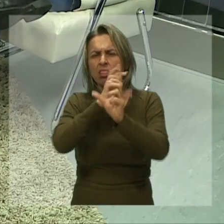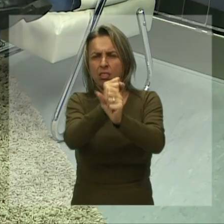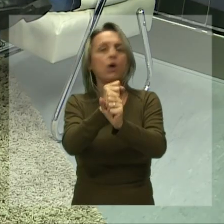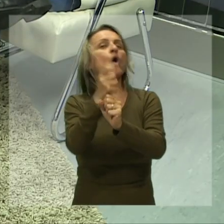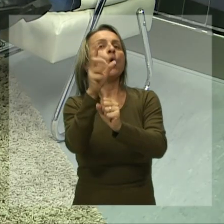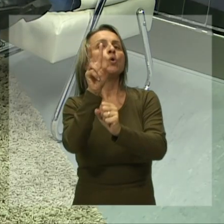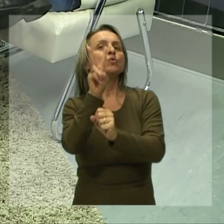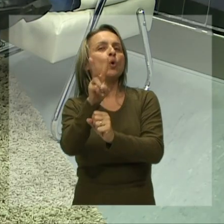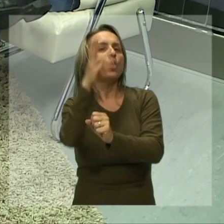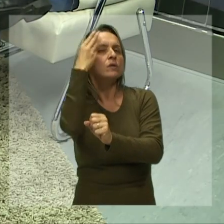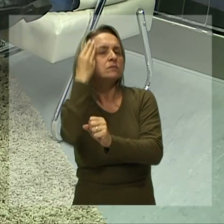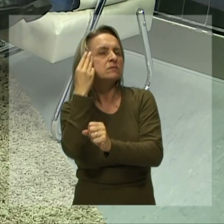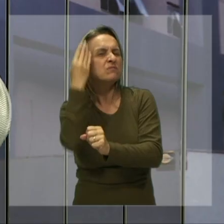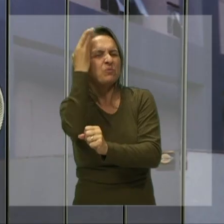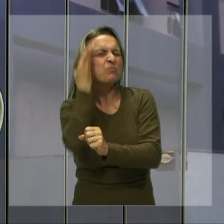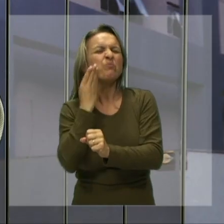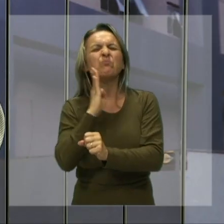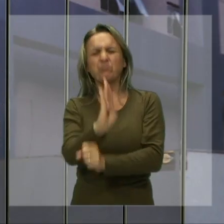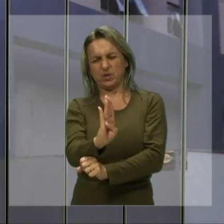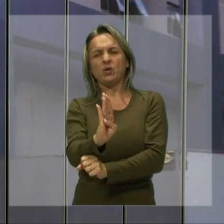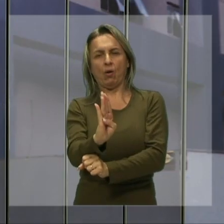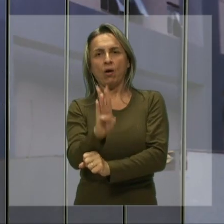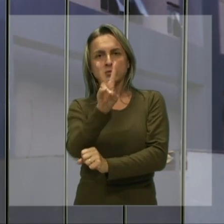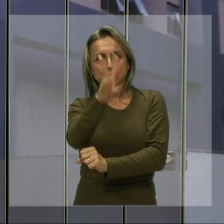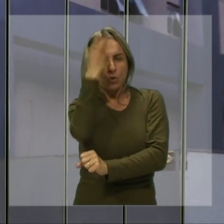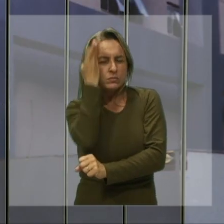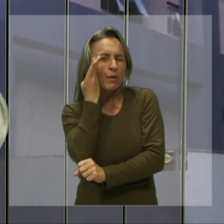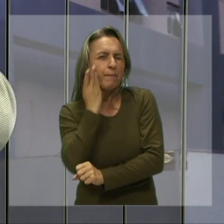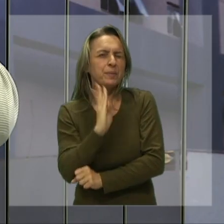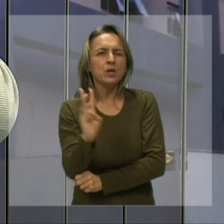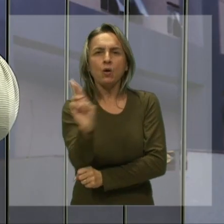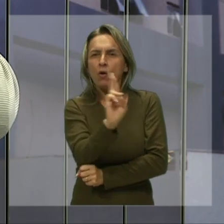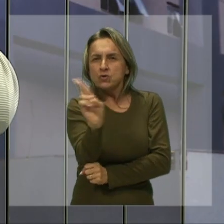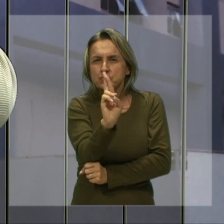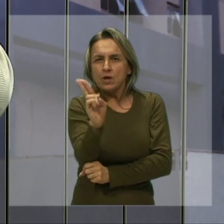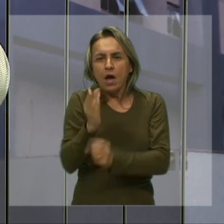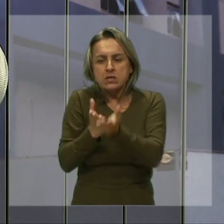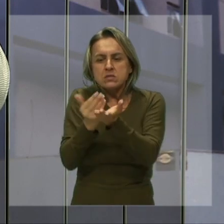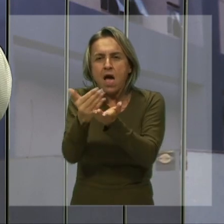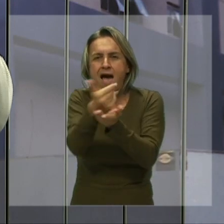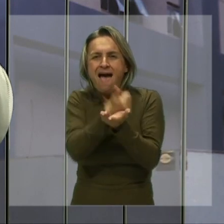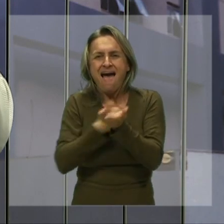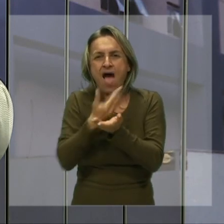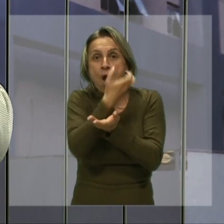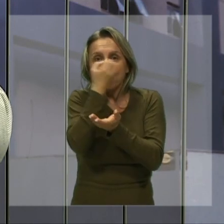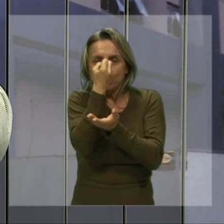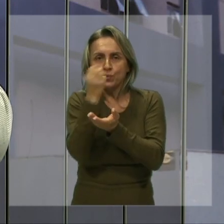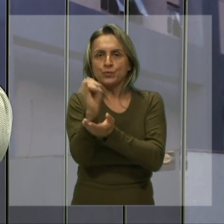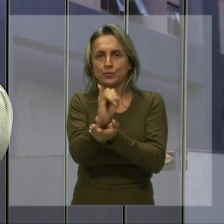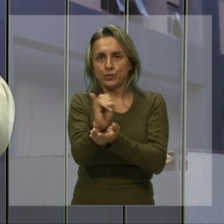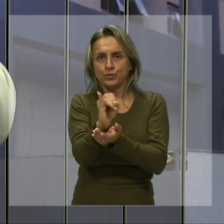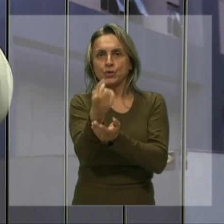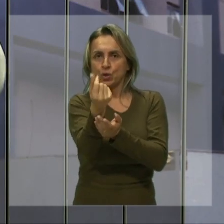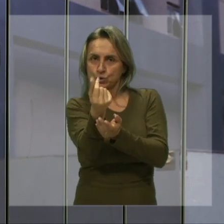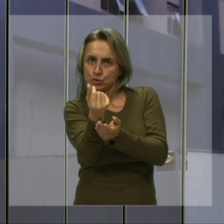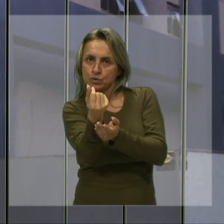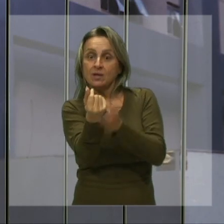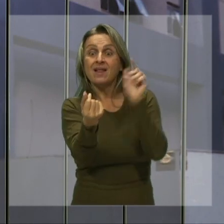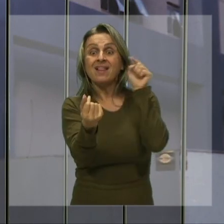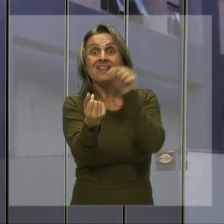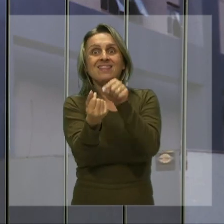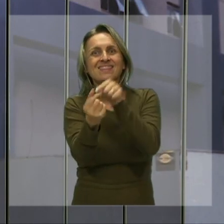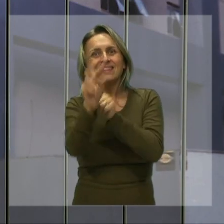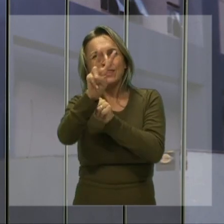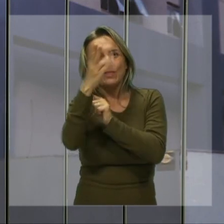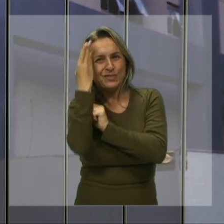1 bilhão e 900 milhões, vamos arredondar aqui 2 bilhões para as pessoas entenderem. Desses 2 bilhões, o prefeito